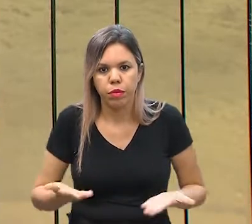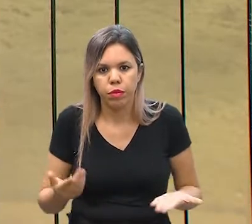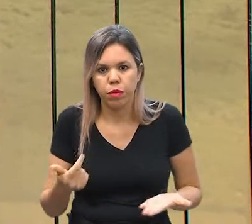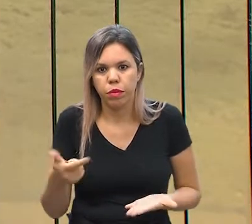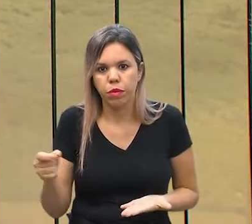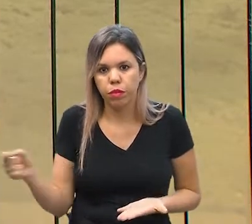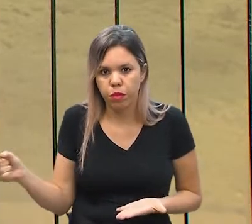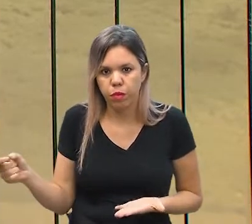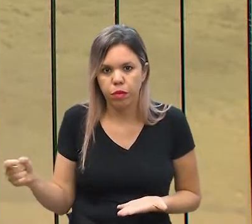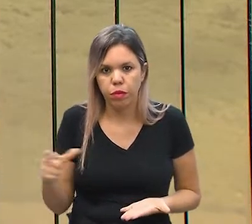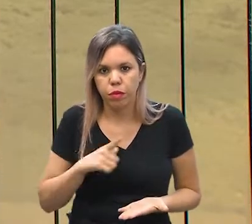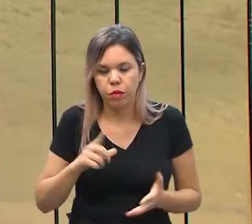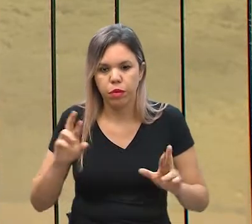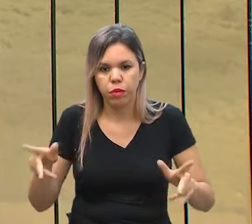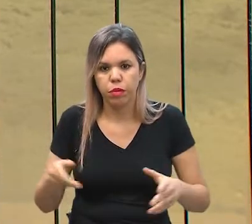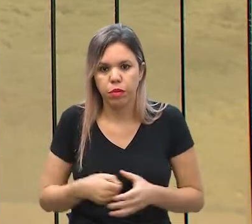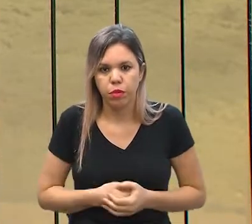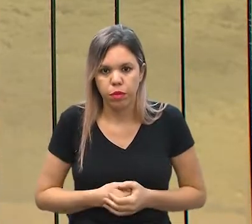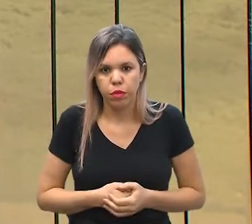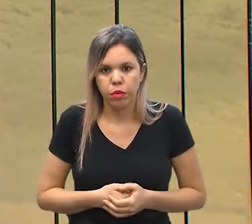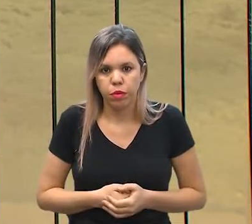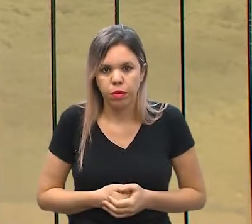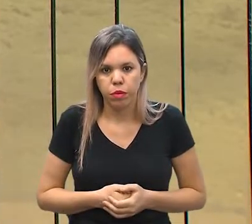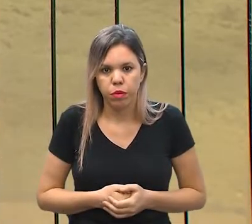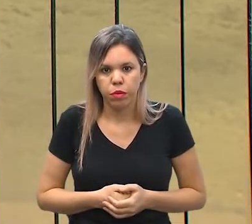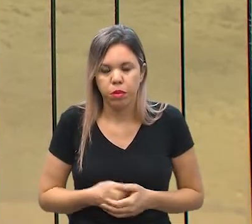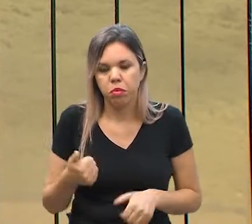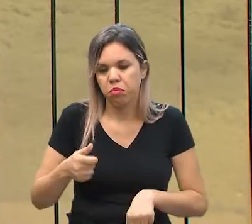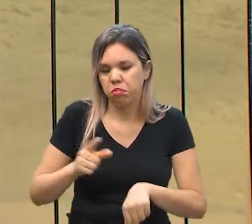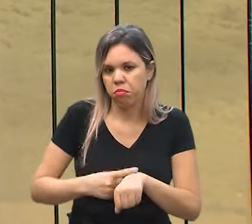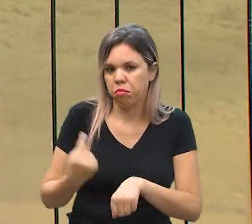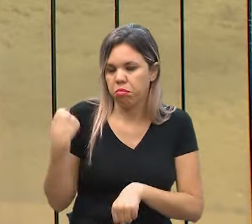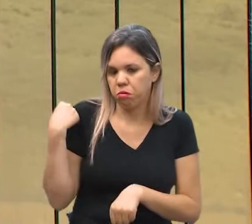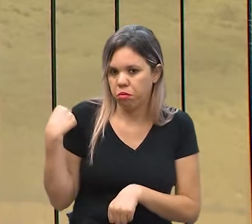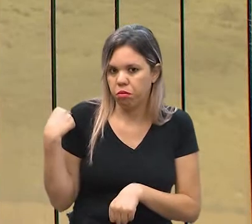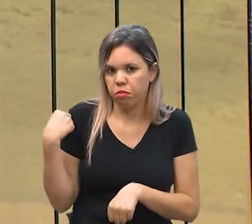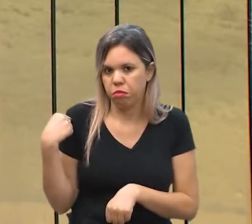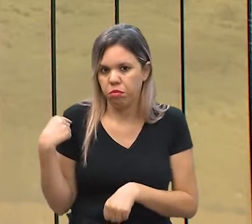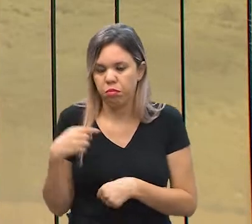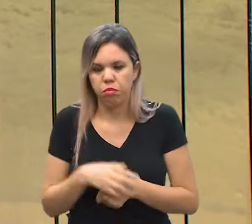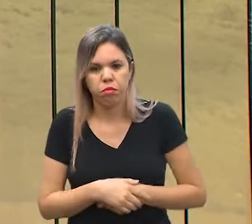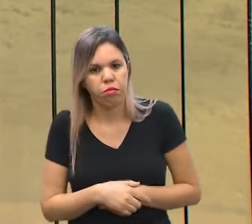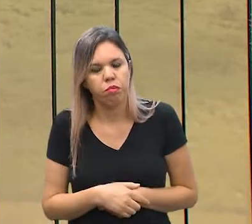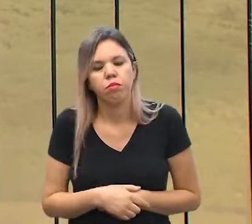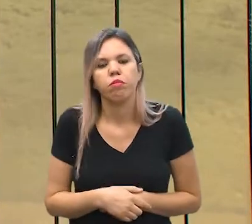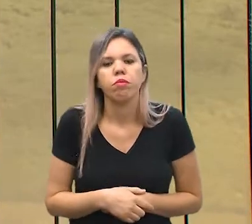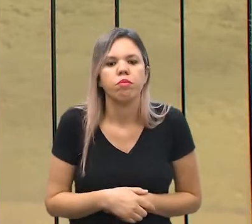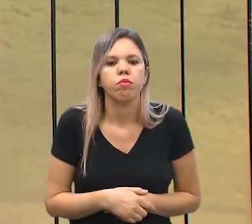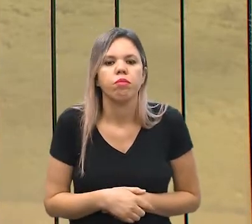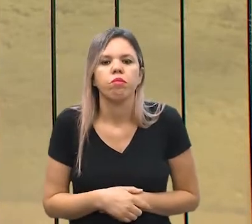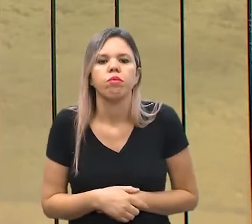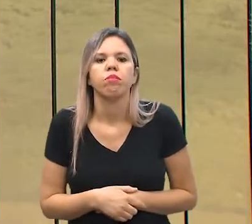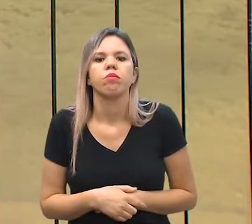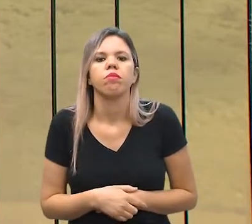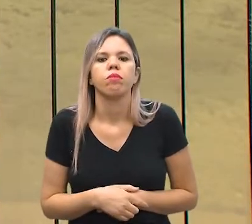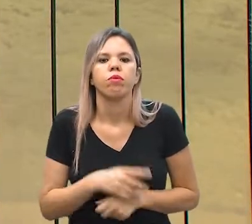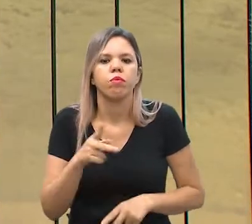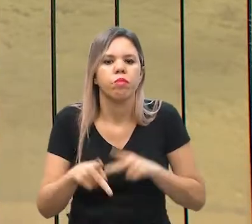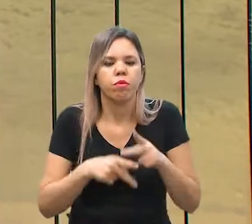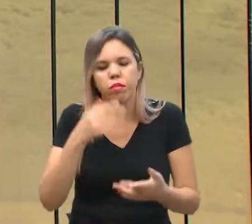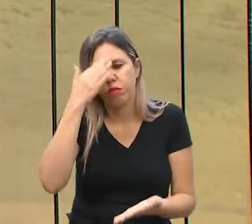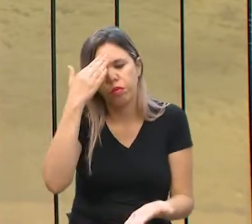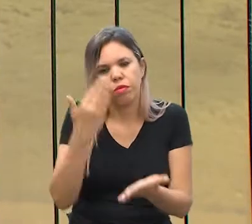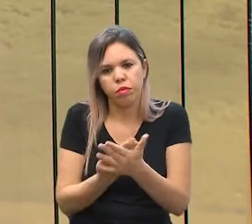Agora 2020 já foi um pouco diferente, né? Mas naquele primeiro momento foi mais as